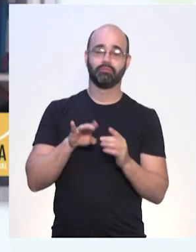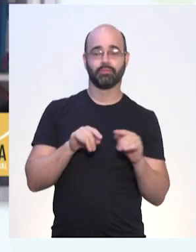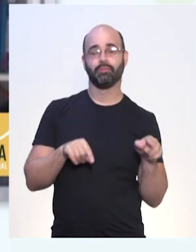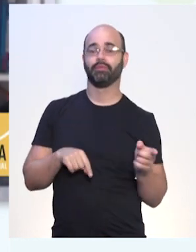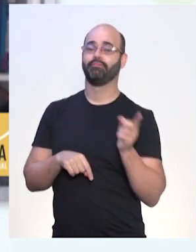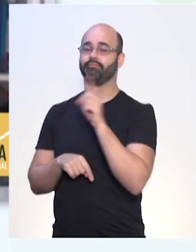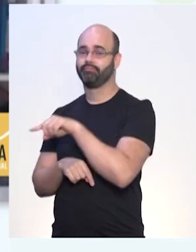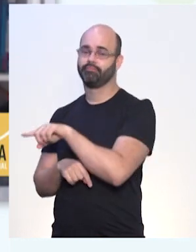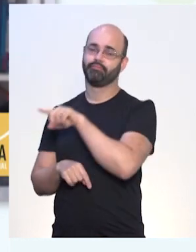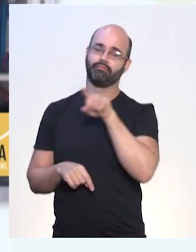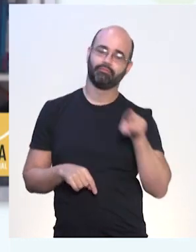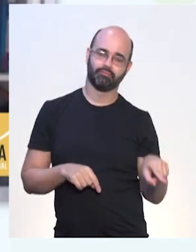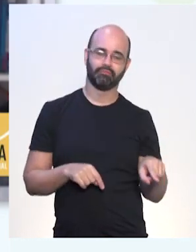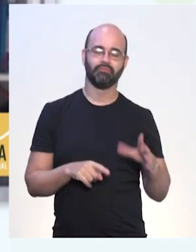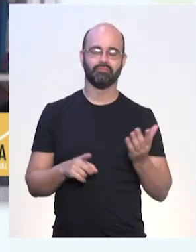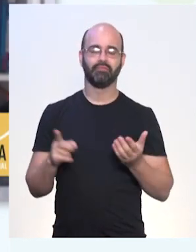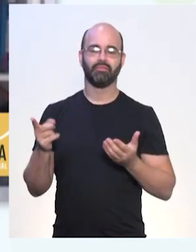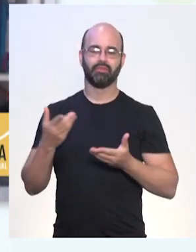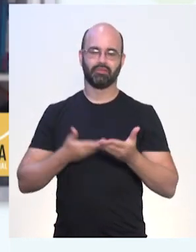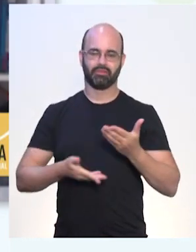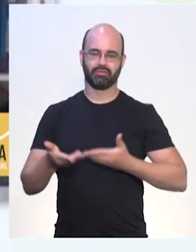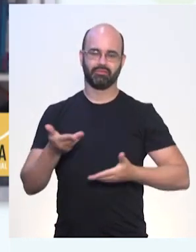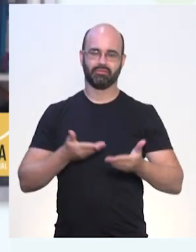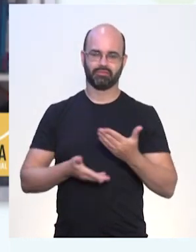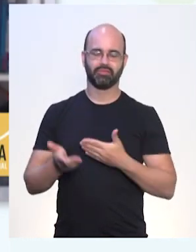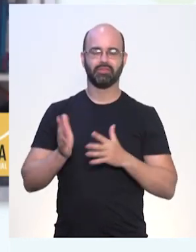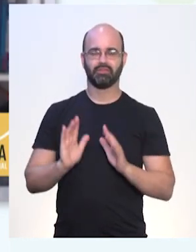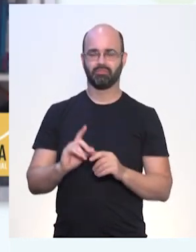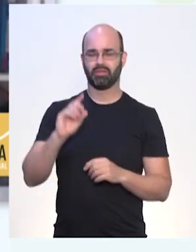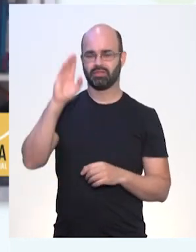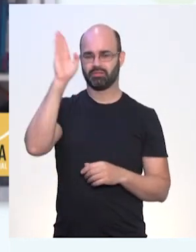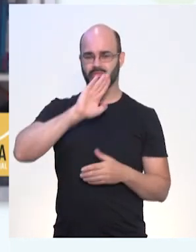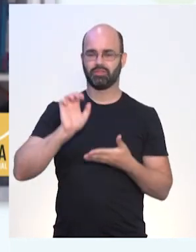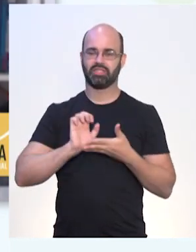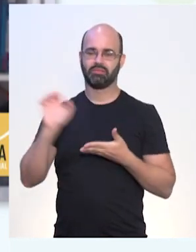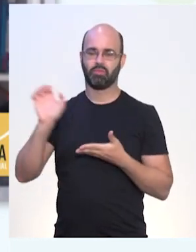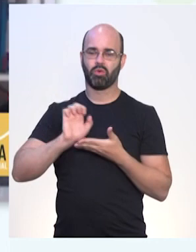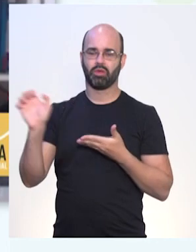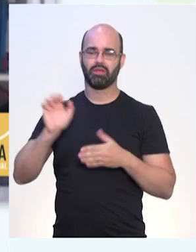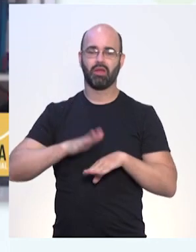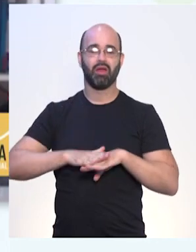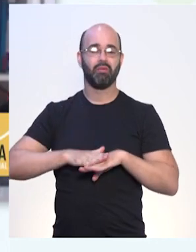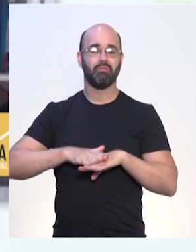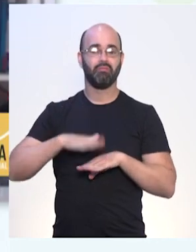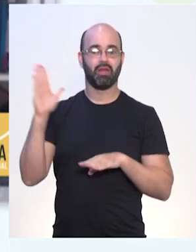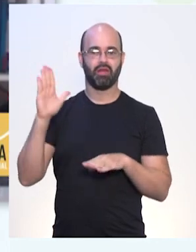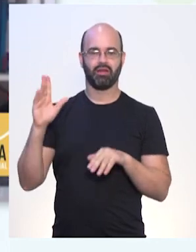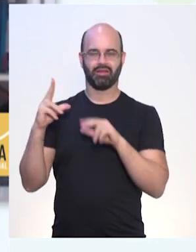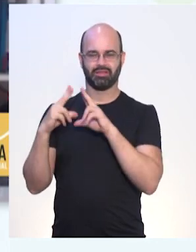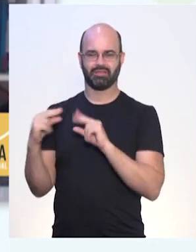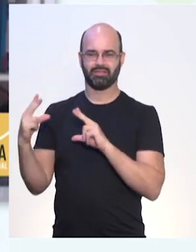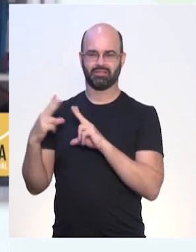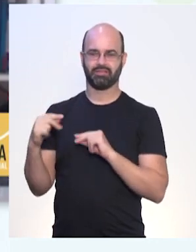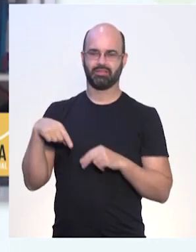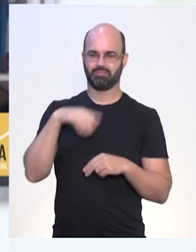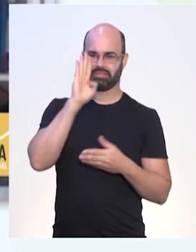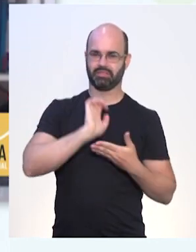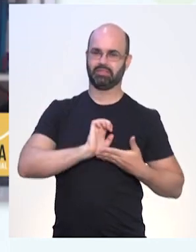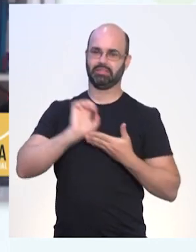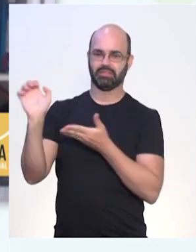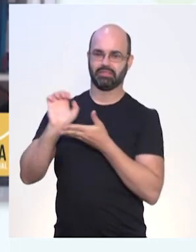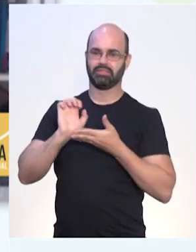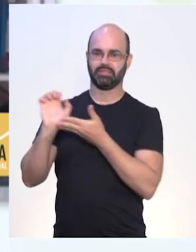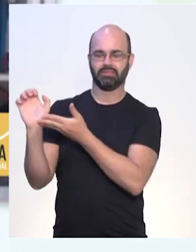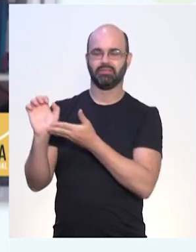comerciais o Brasil não está entre os maiores exportadores do ponto de vista no Líbano mas o